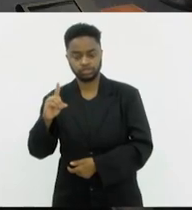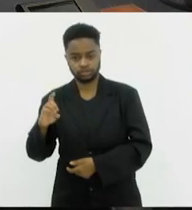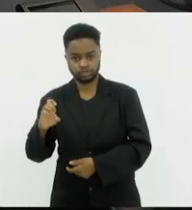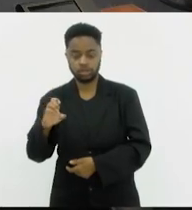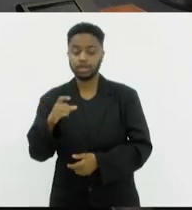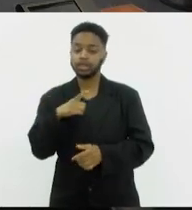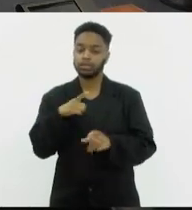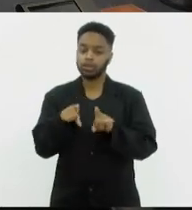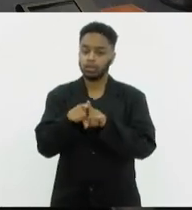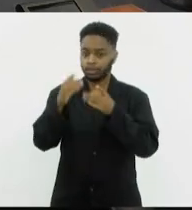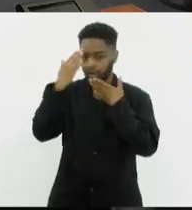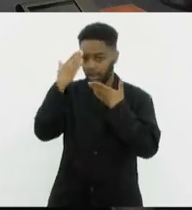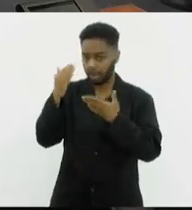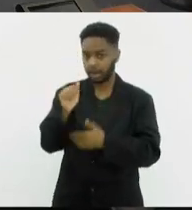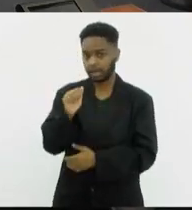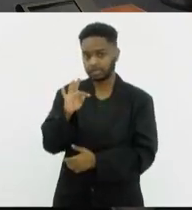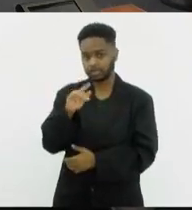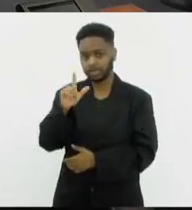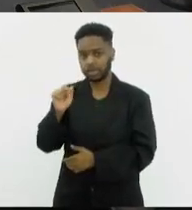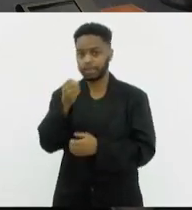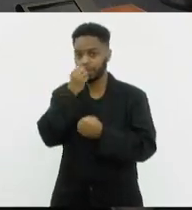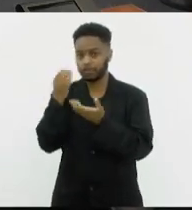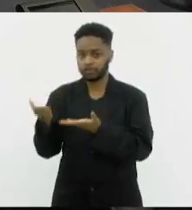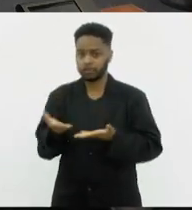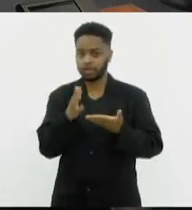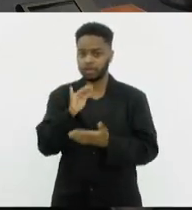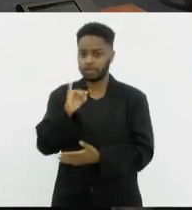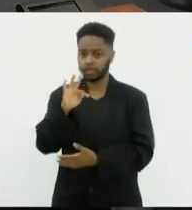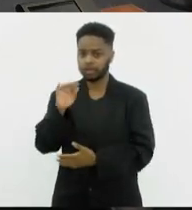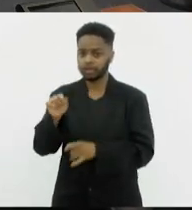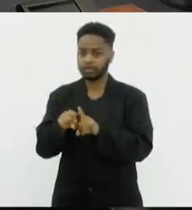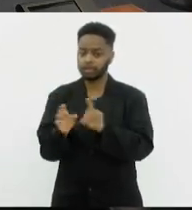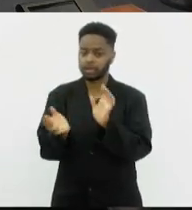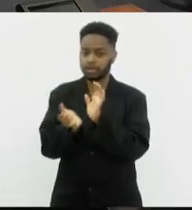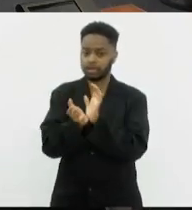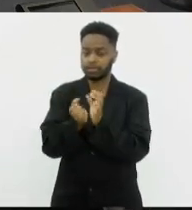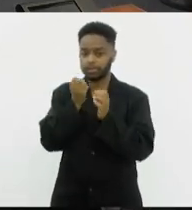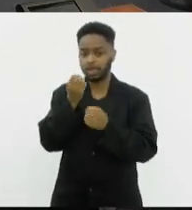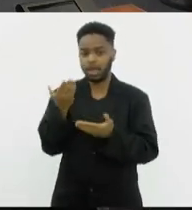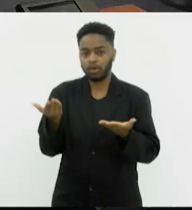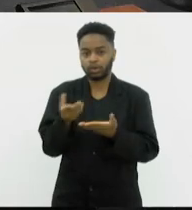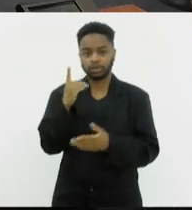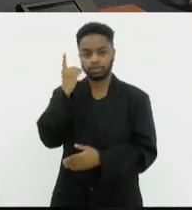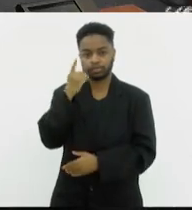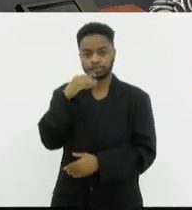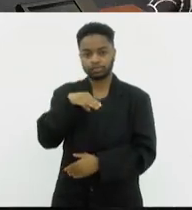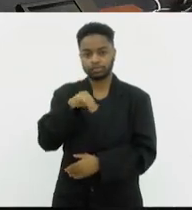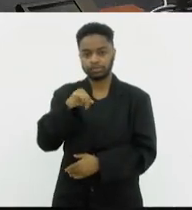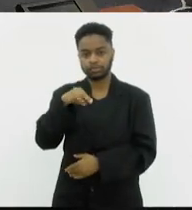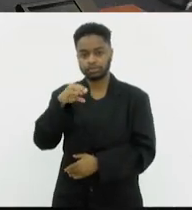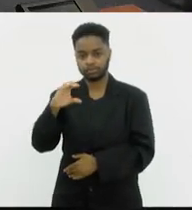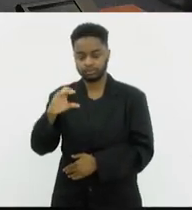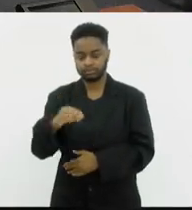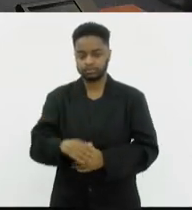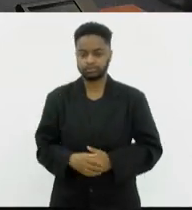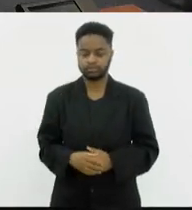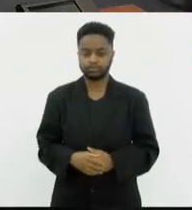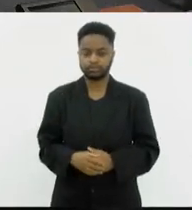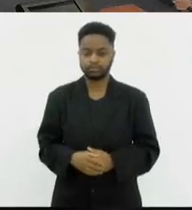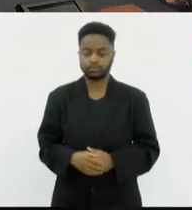Doutora Rita, toda a equipe, seja bem-vindo ao nosso parlamento. Deputado Mink, por favor.